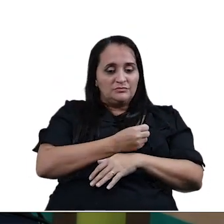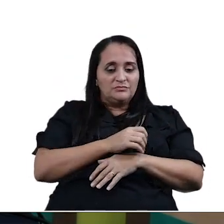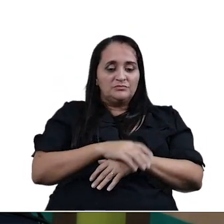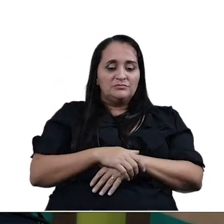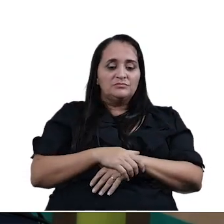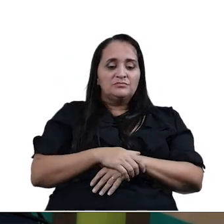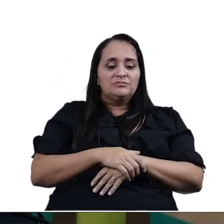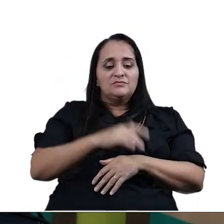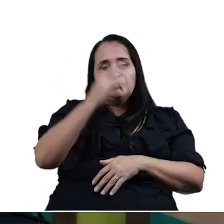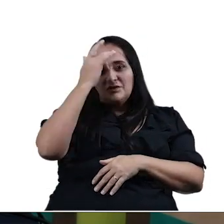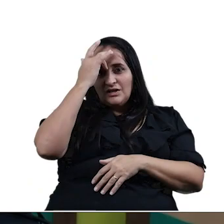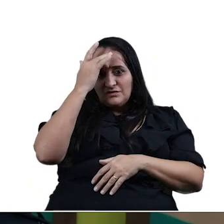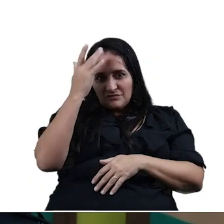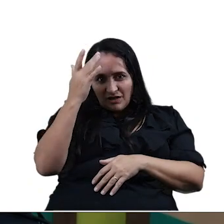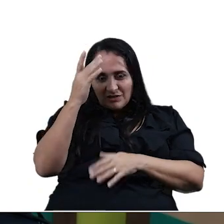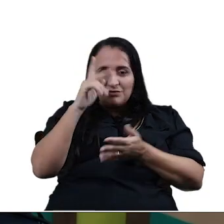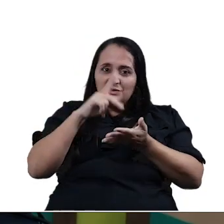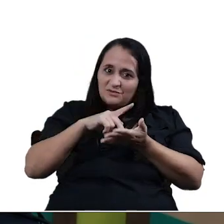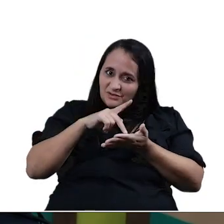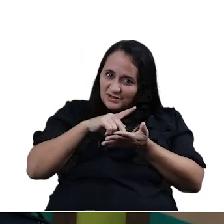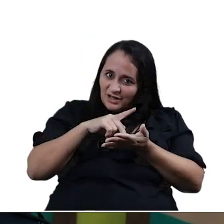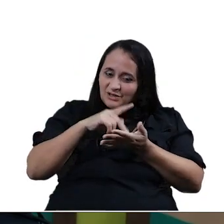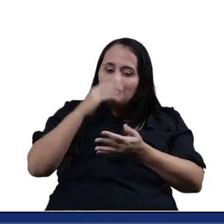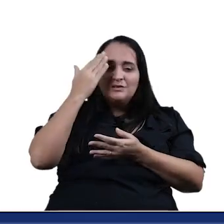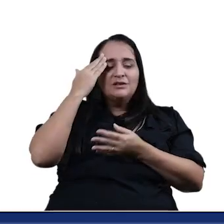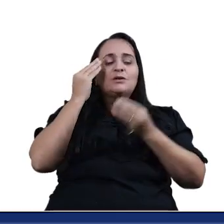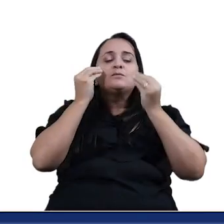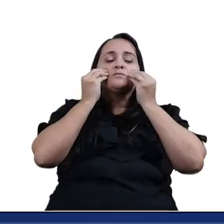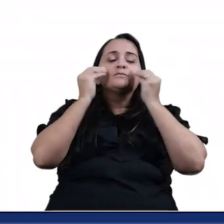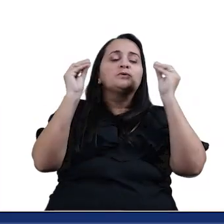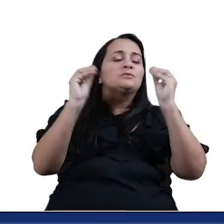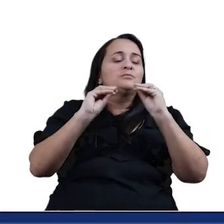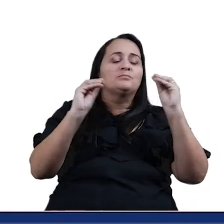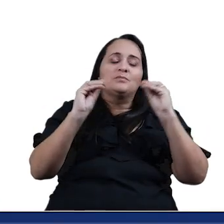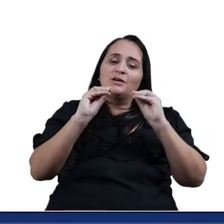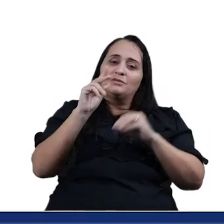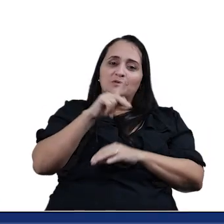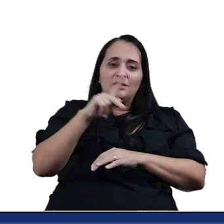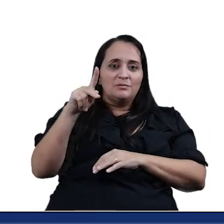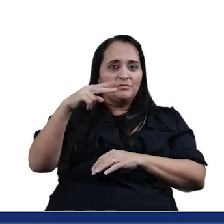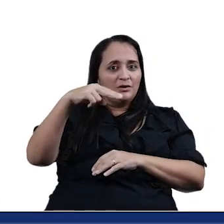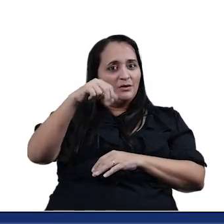assim fica fácil a nossa compreensão. Não é verdade? Um beijo da